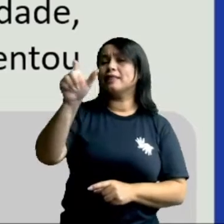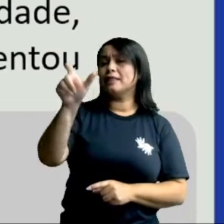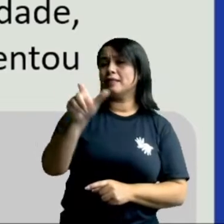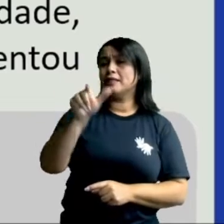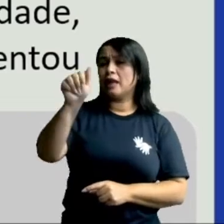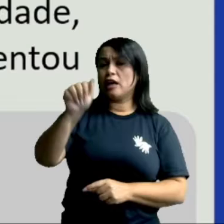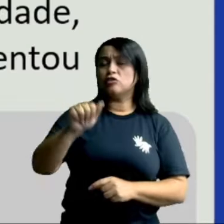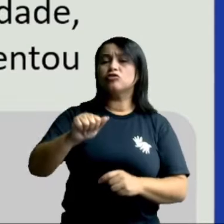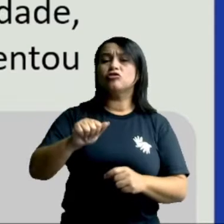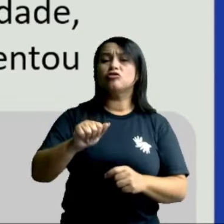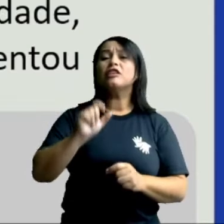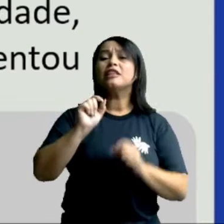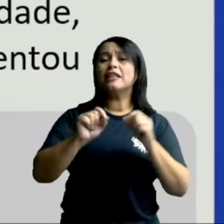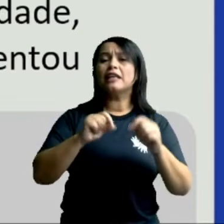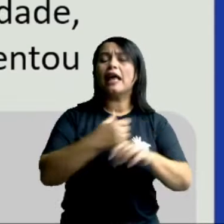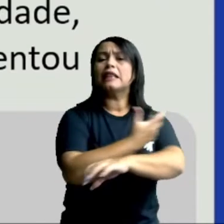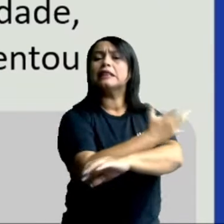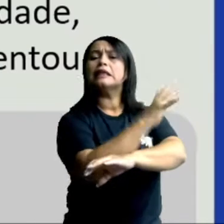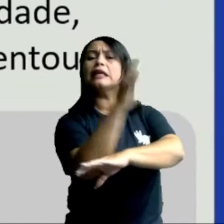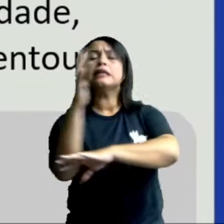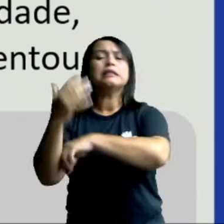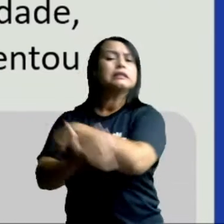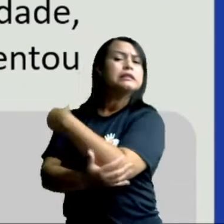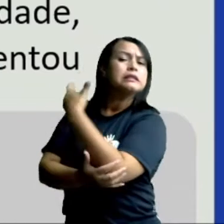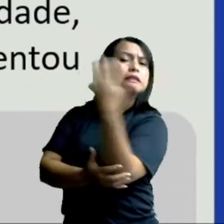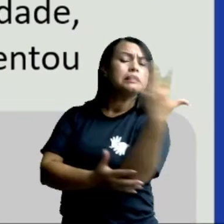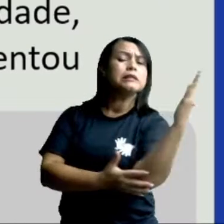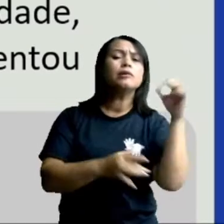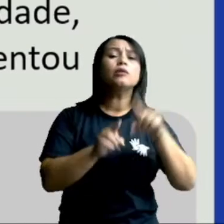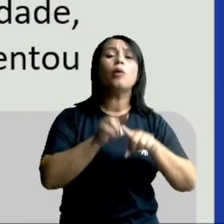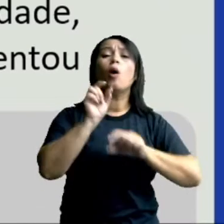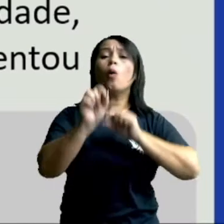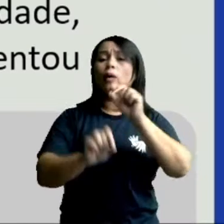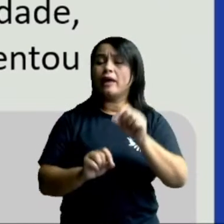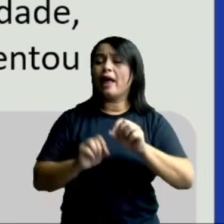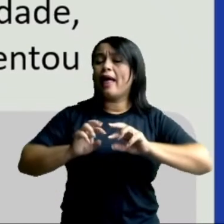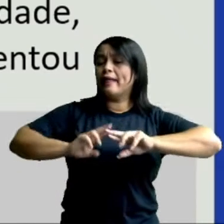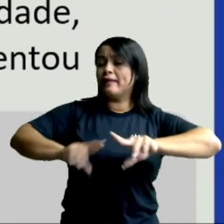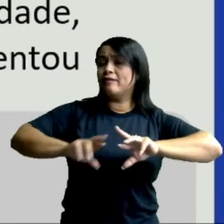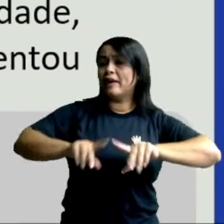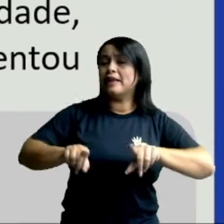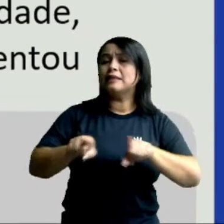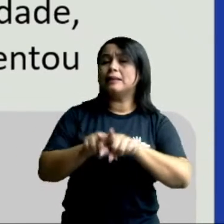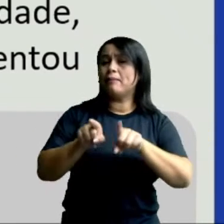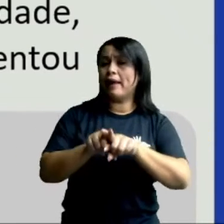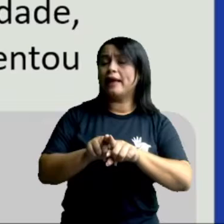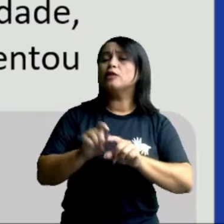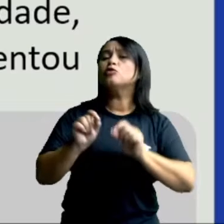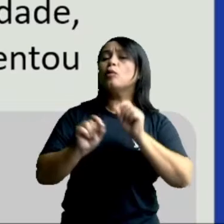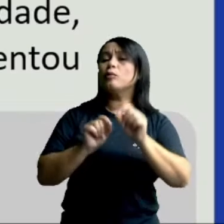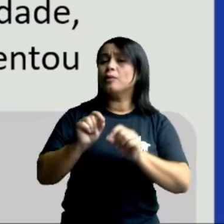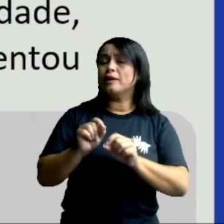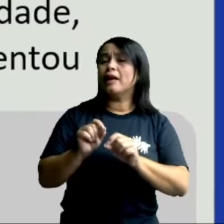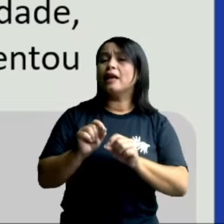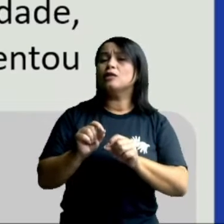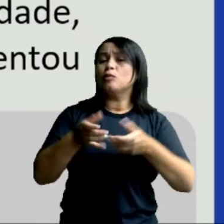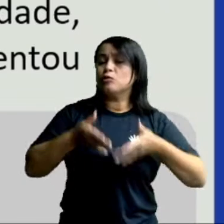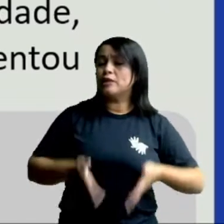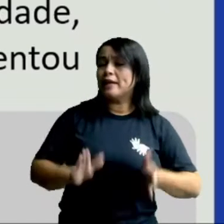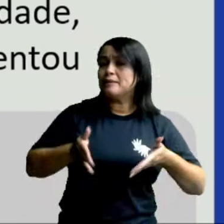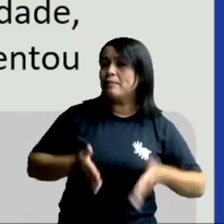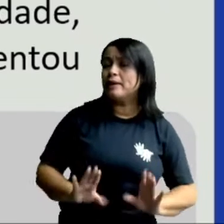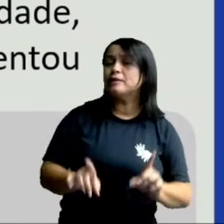vegetativo ou natural nada mais é do que a diferença entre as taxas de natalidade e